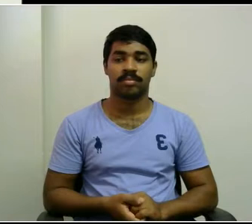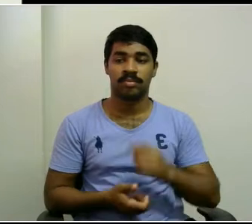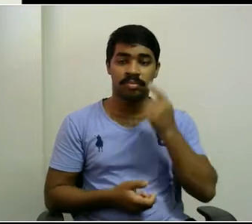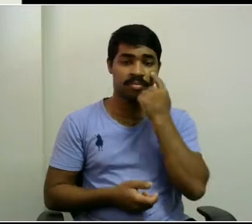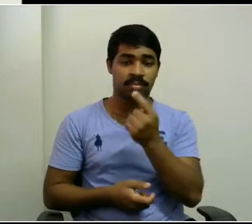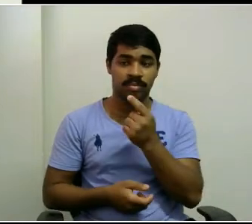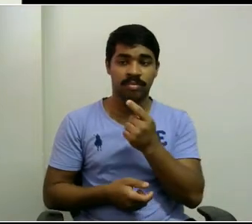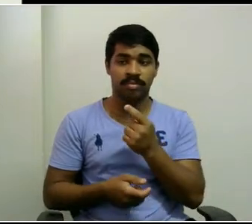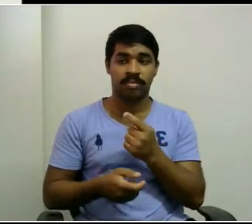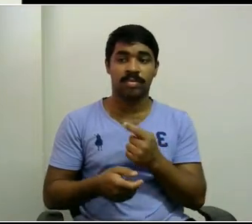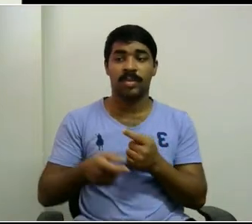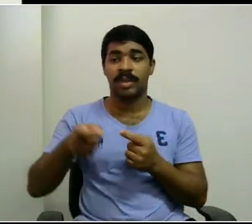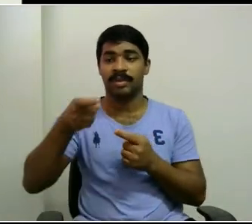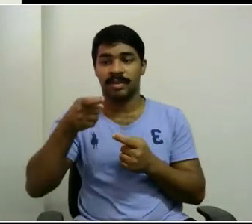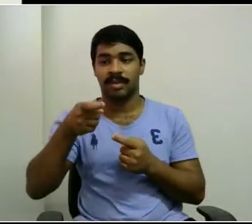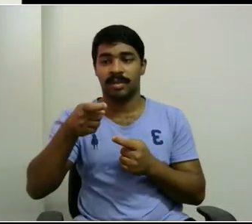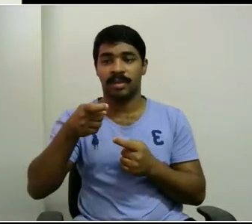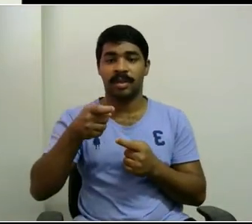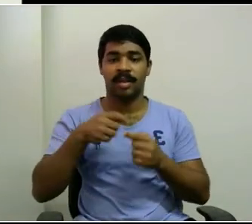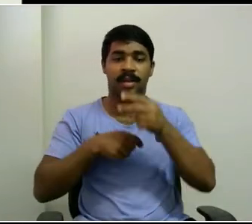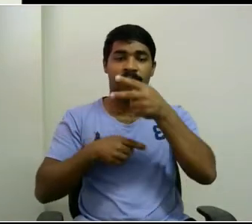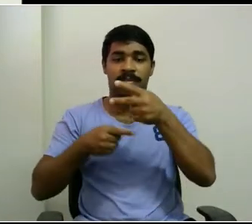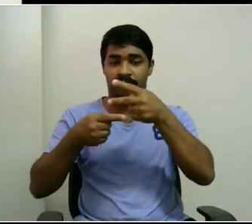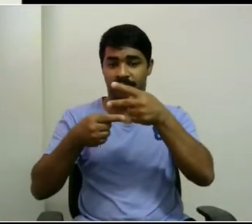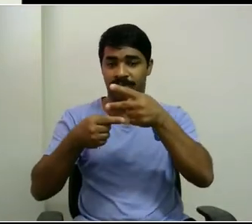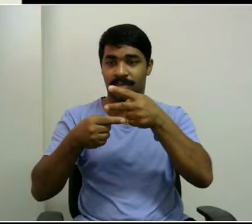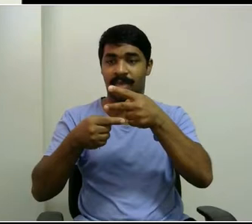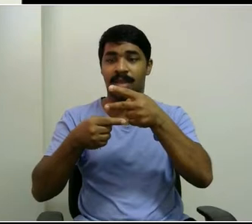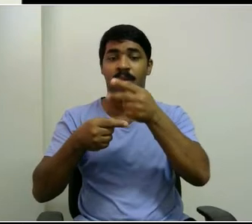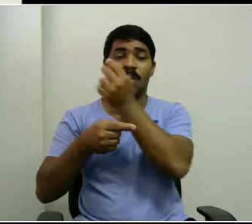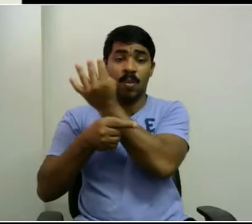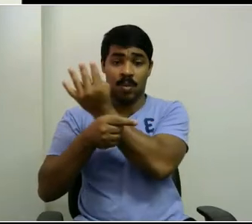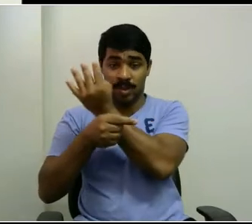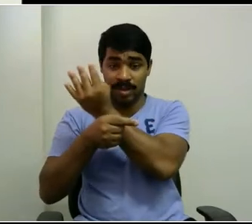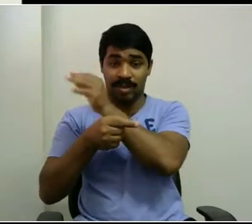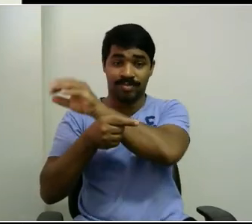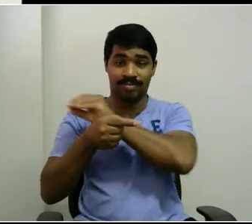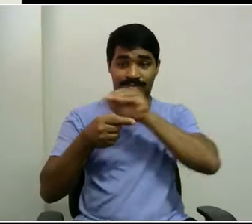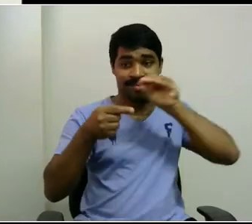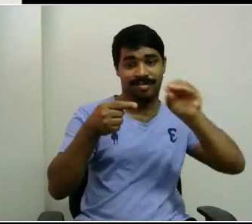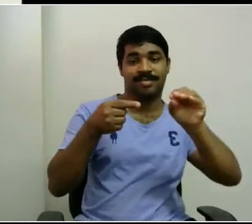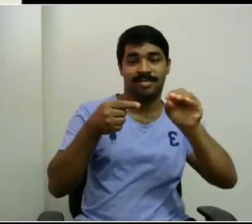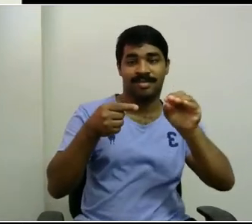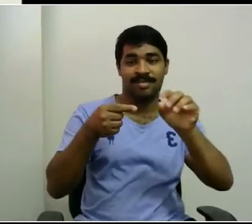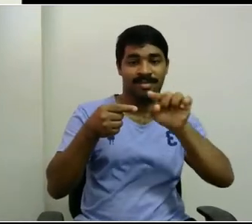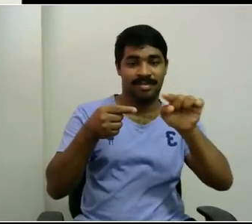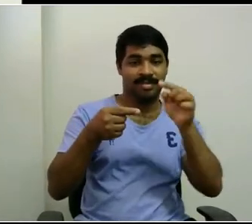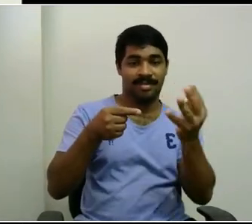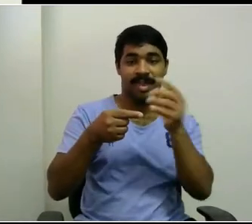4 para esse lado, passo 4 para esse lado, 5 menos 4, x é menor ou igual a